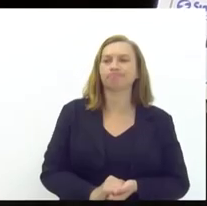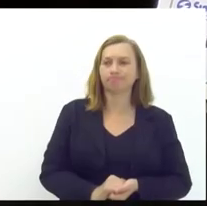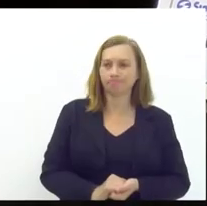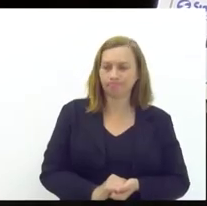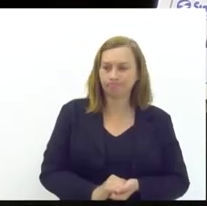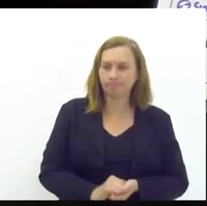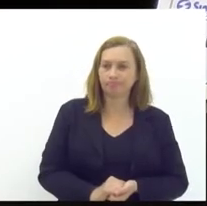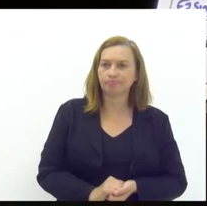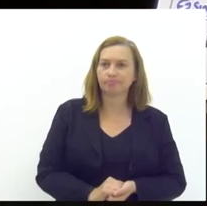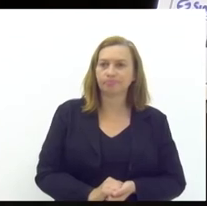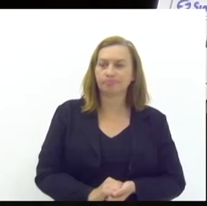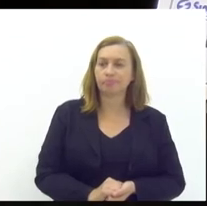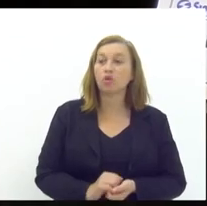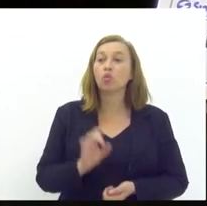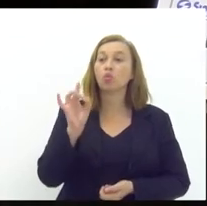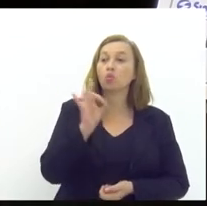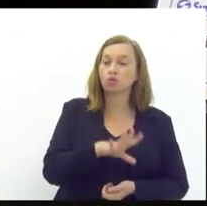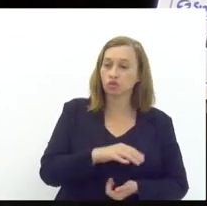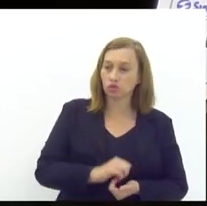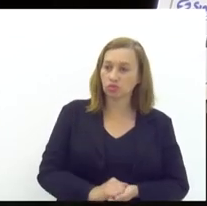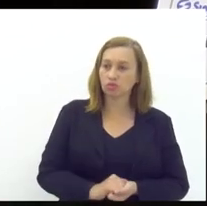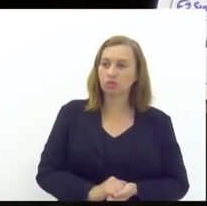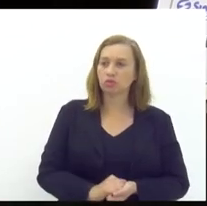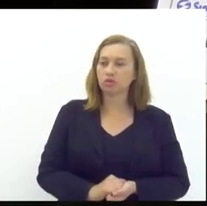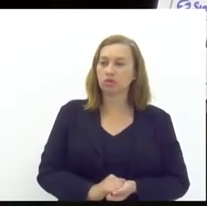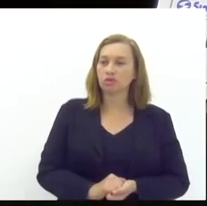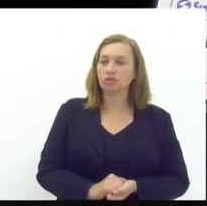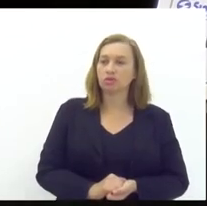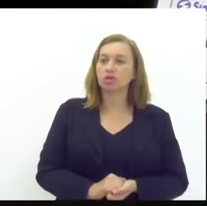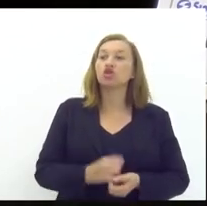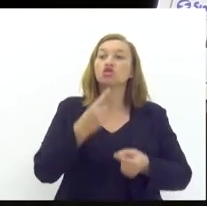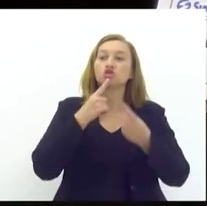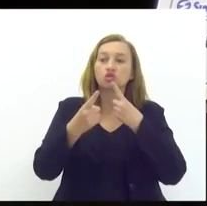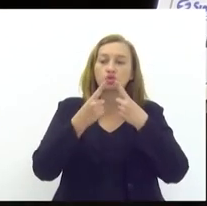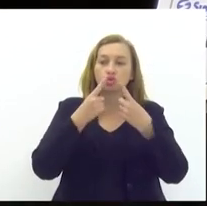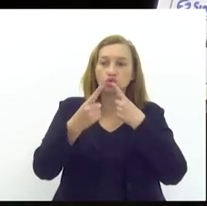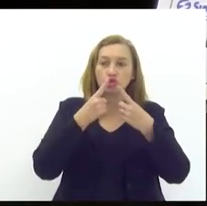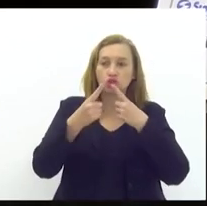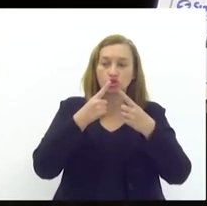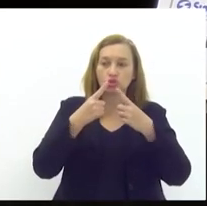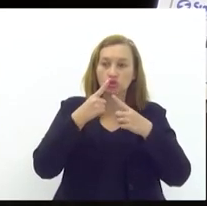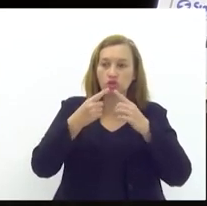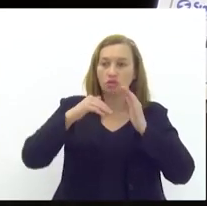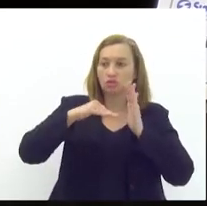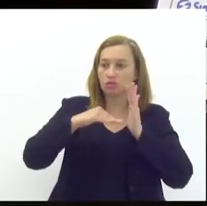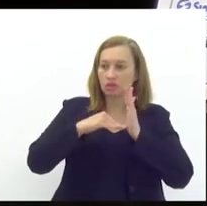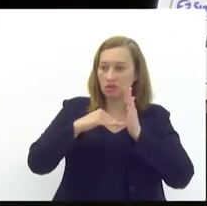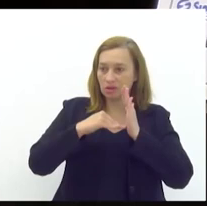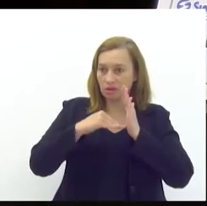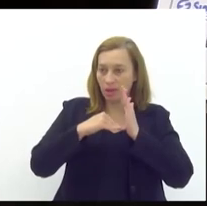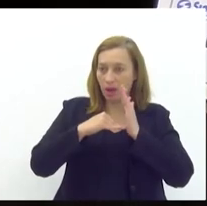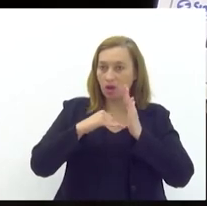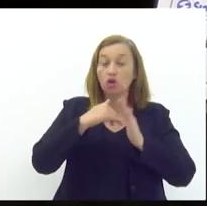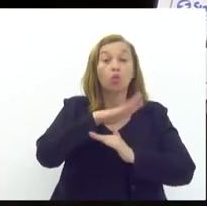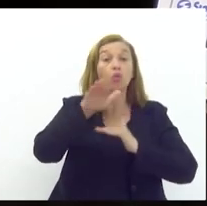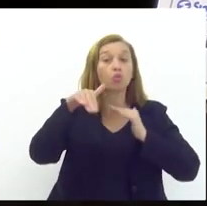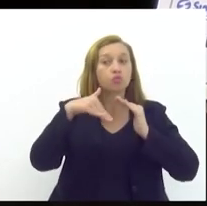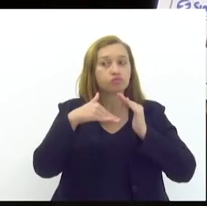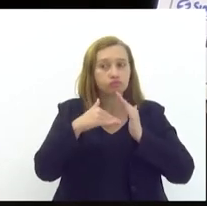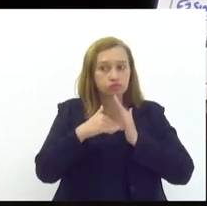e por último Será preciso rediscutir no senado federal com todo